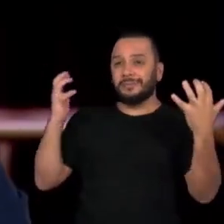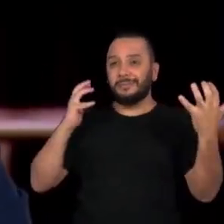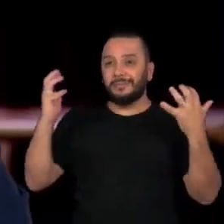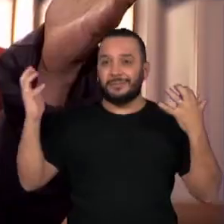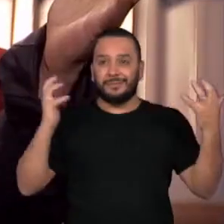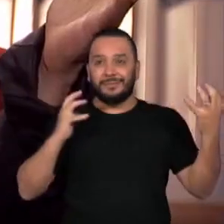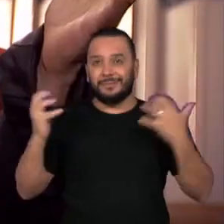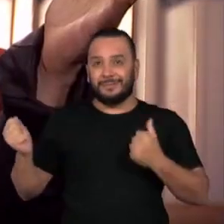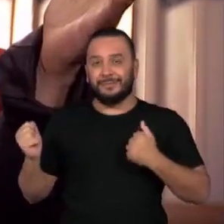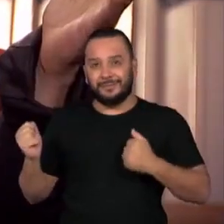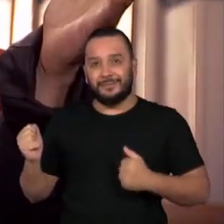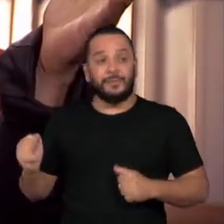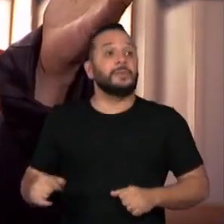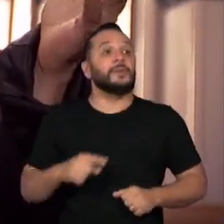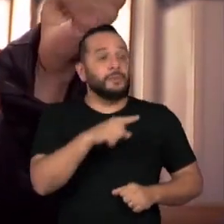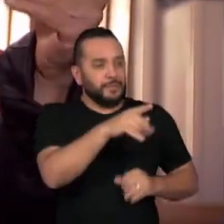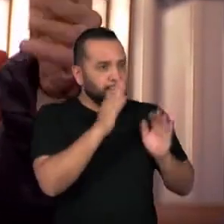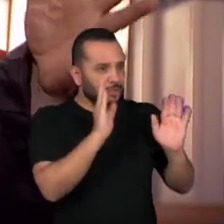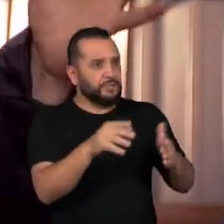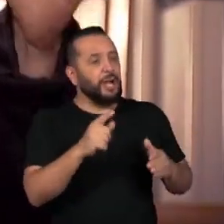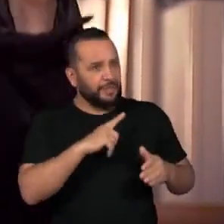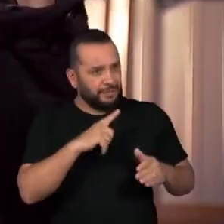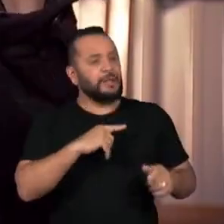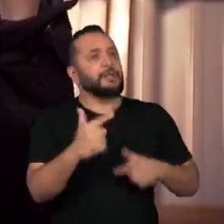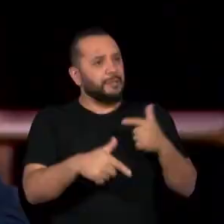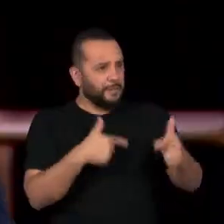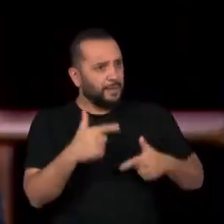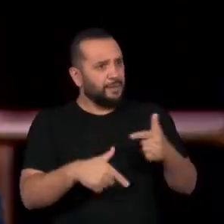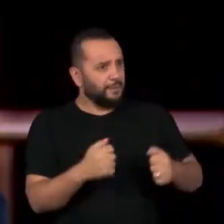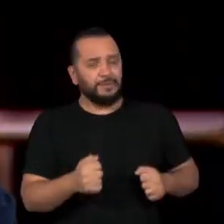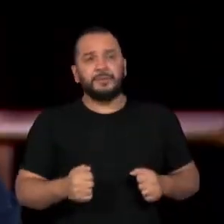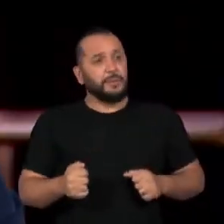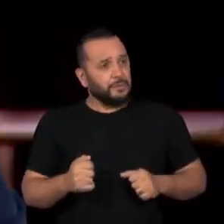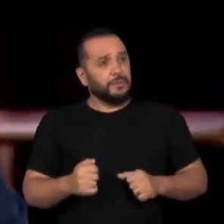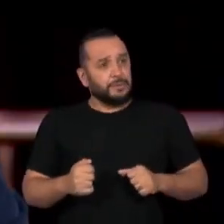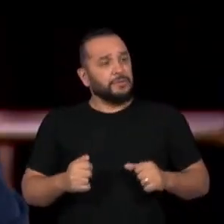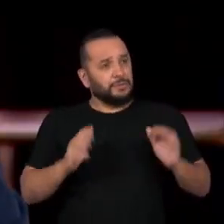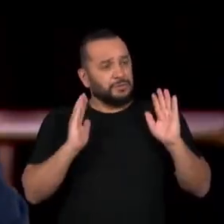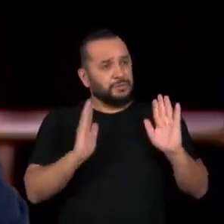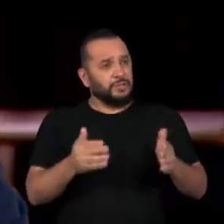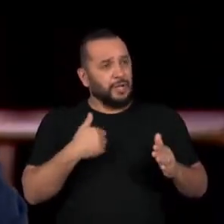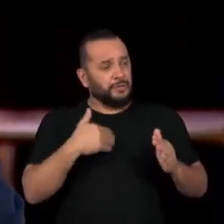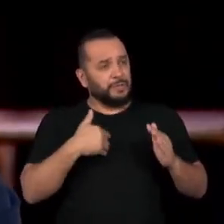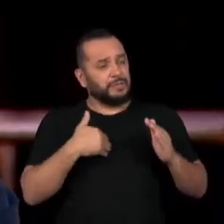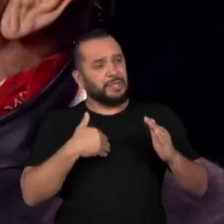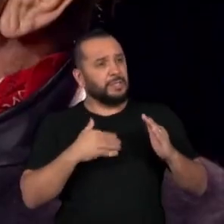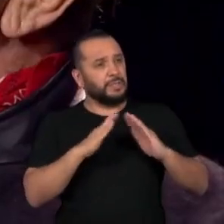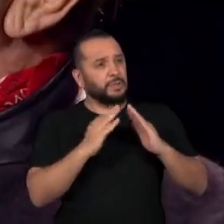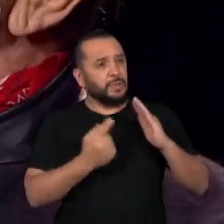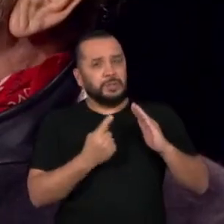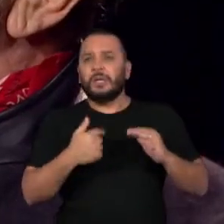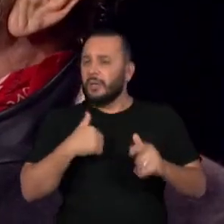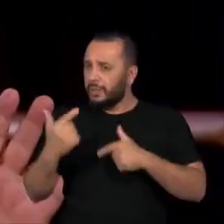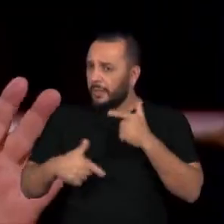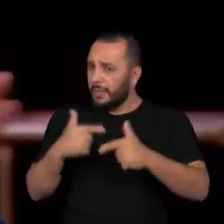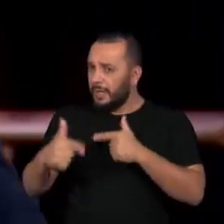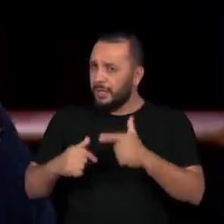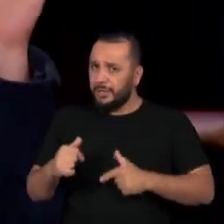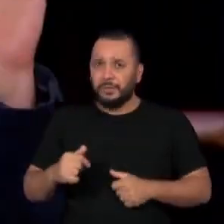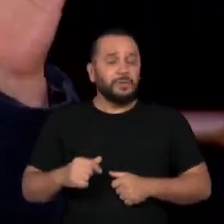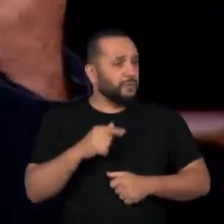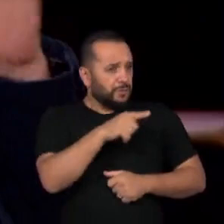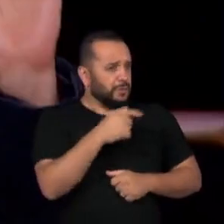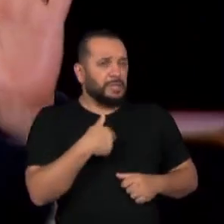você já tem uma disciplina Eu já tô trabalhando de estar confinado como se diz você já tava